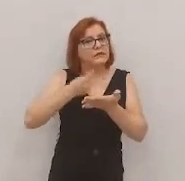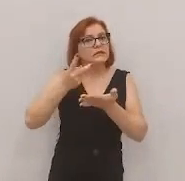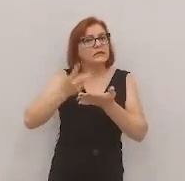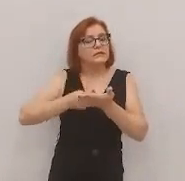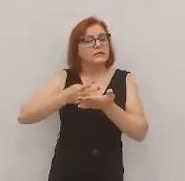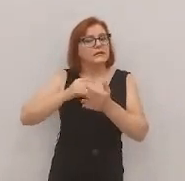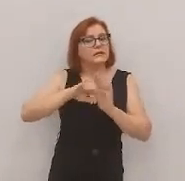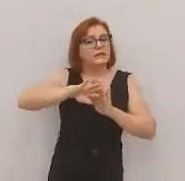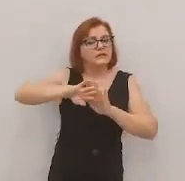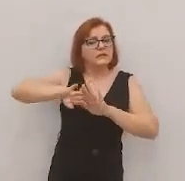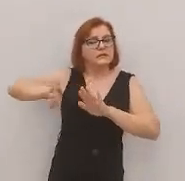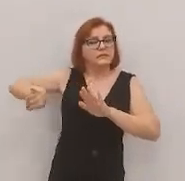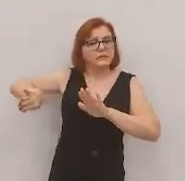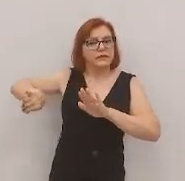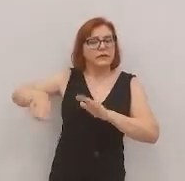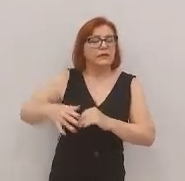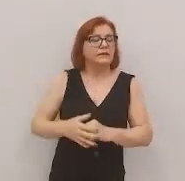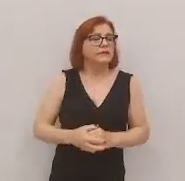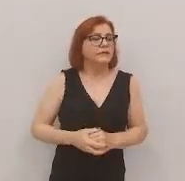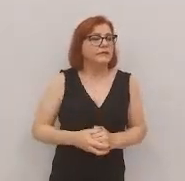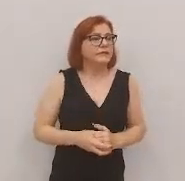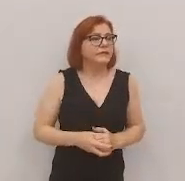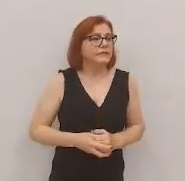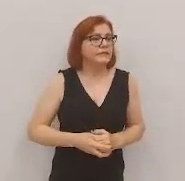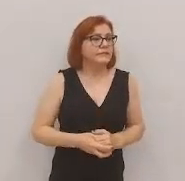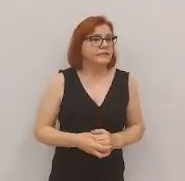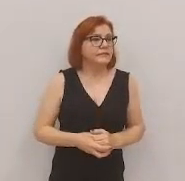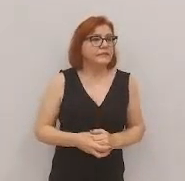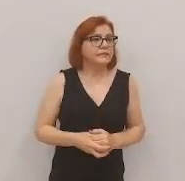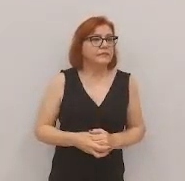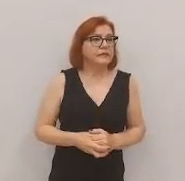E é uma situação assim, aqui complicada.